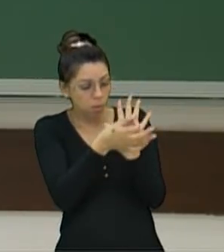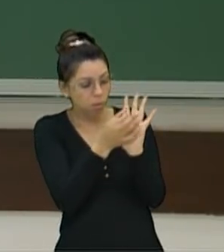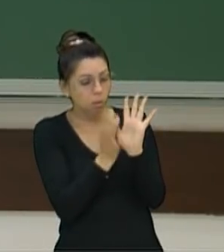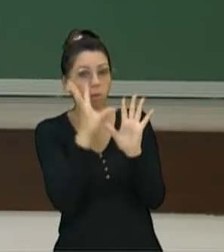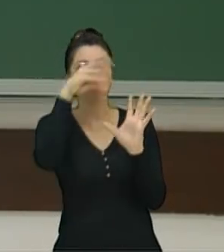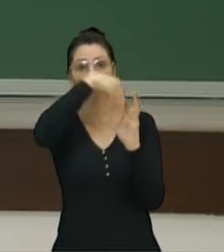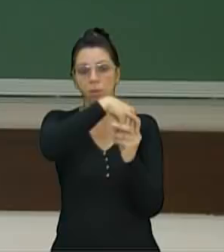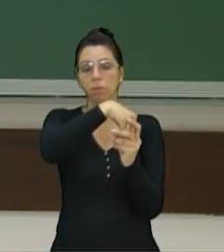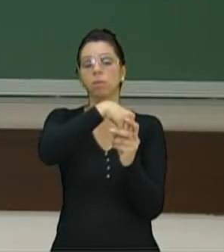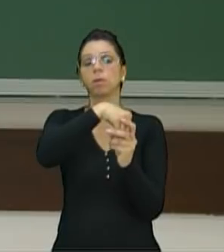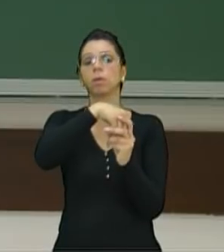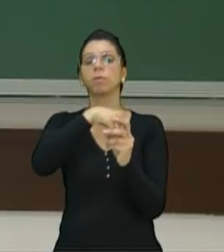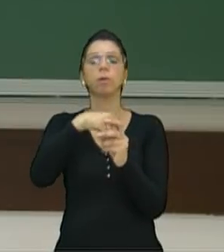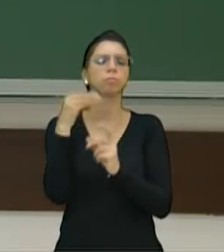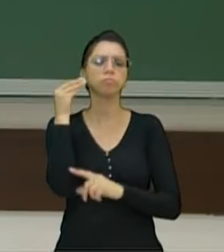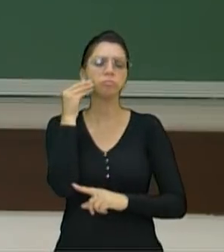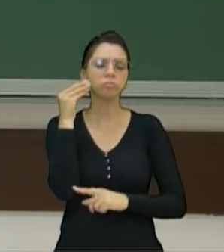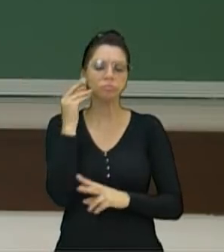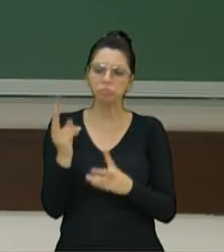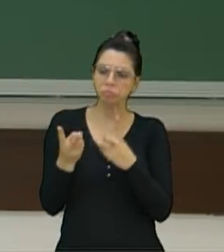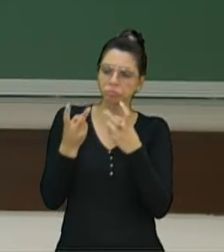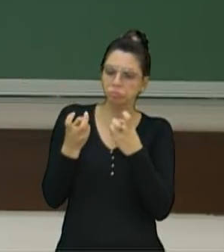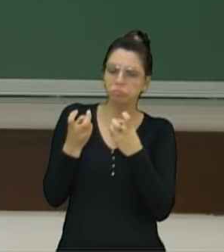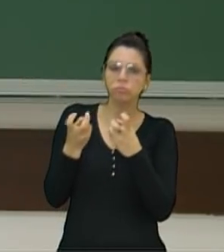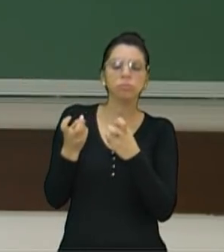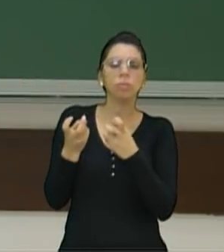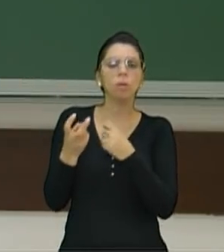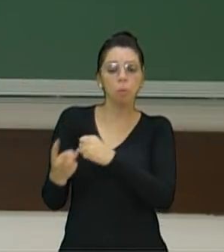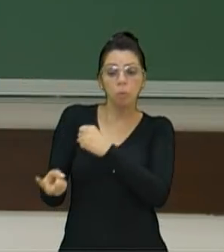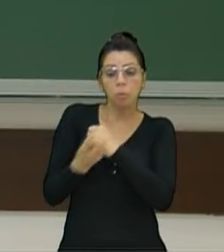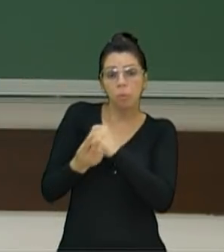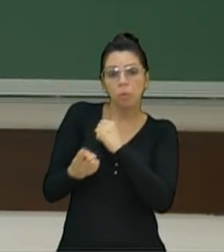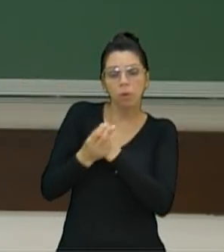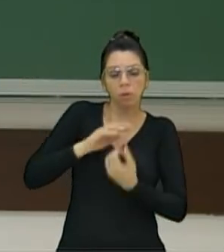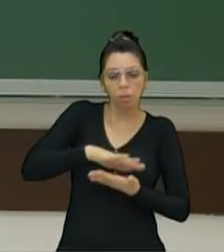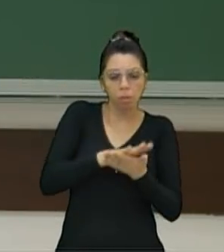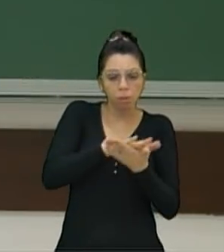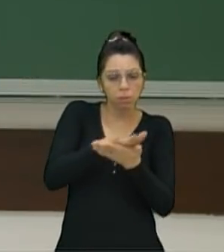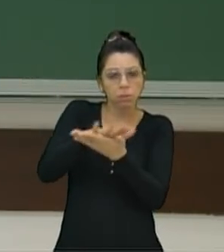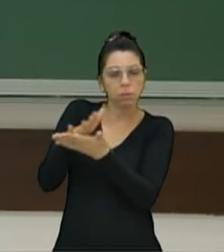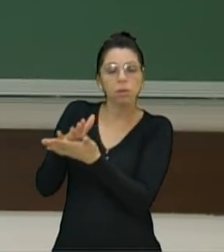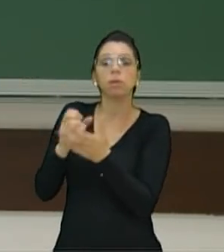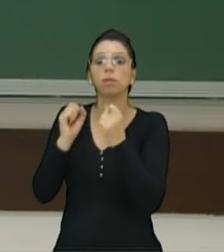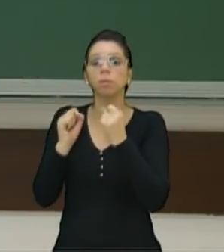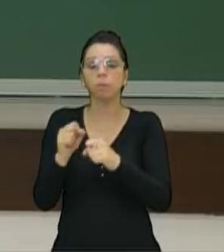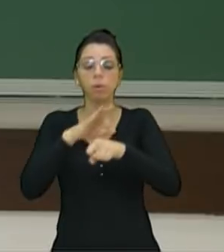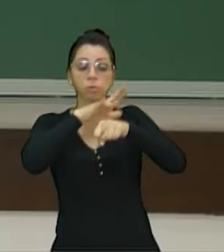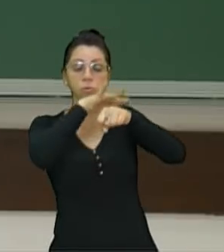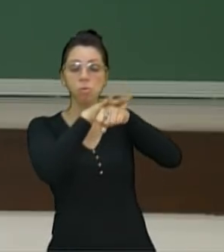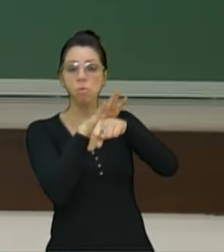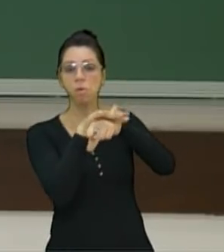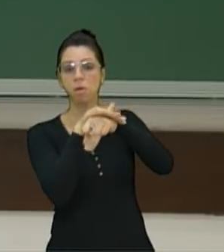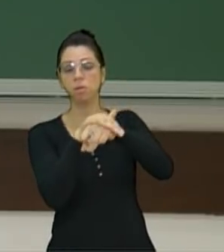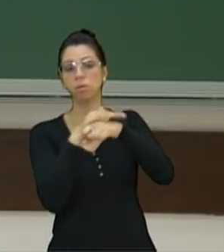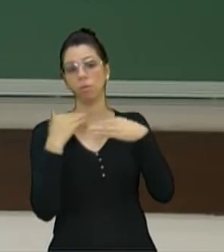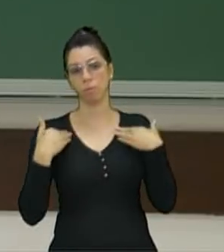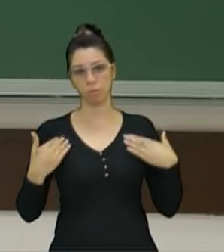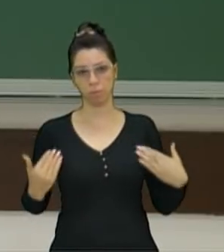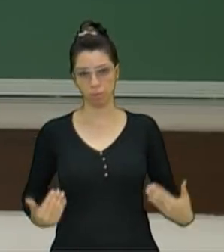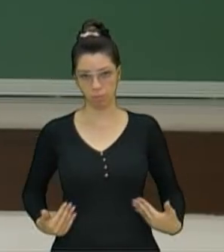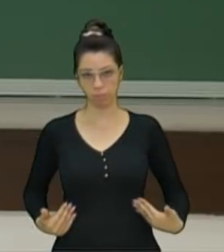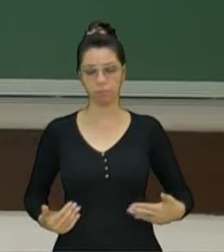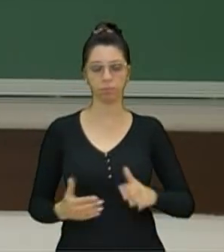ali dentro, vão tentar identificar e combater todos os agentes que possam estar ameaçando o